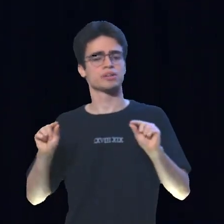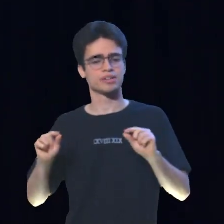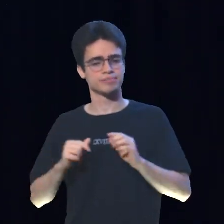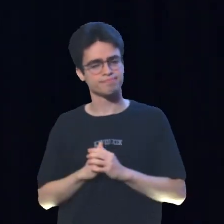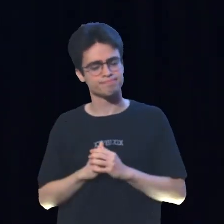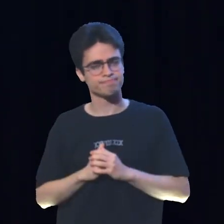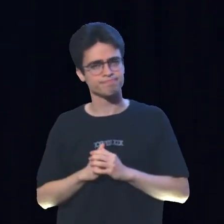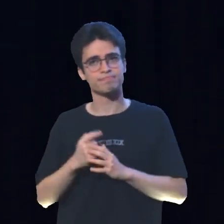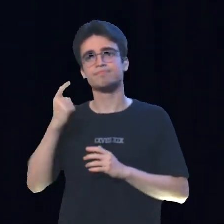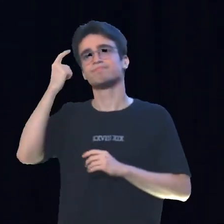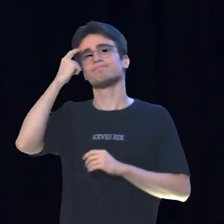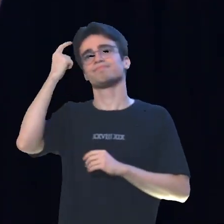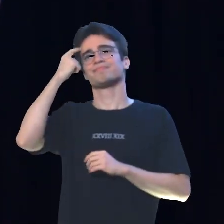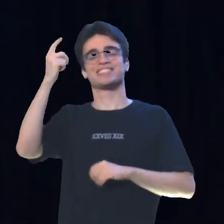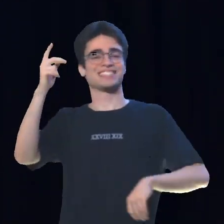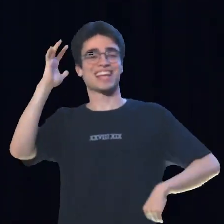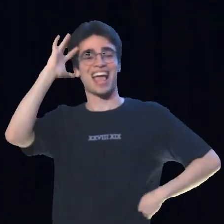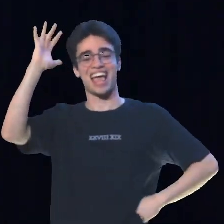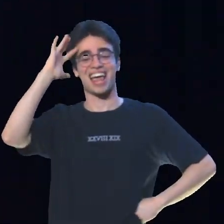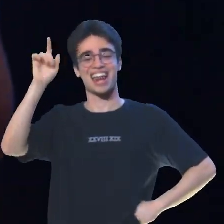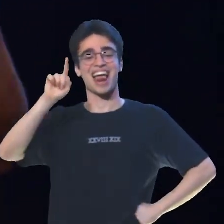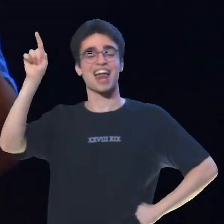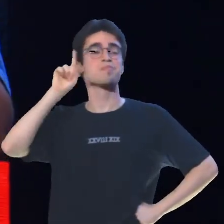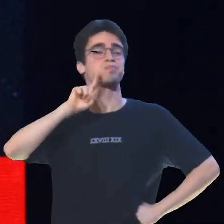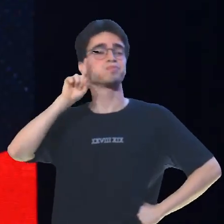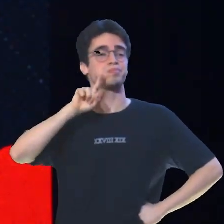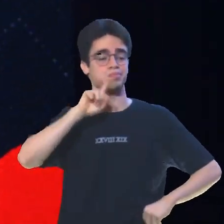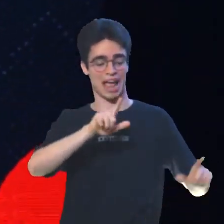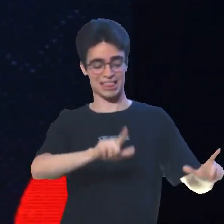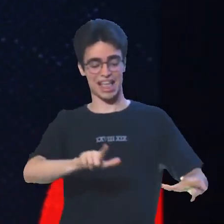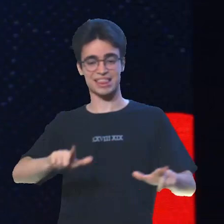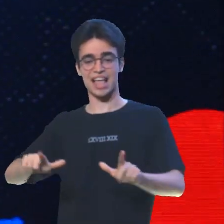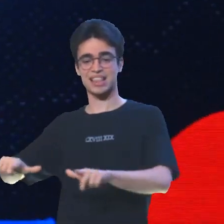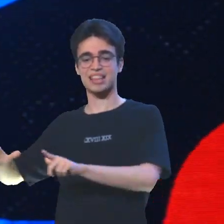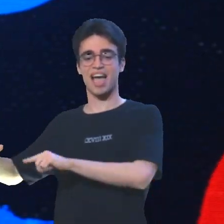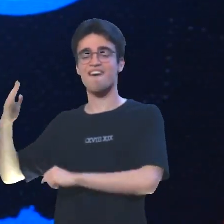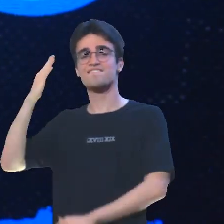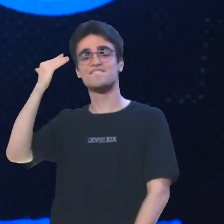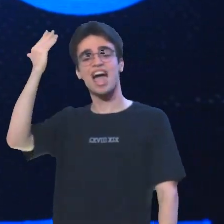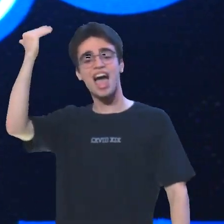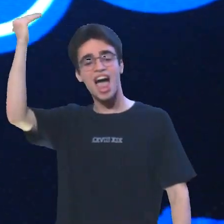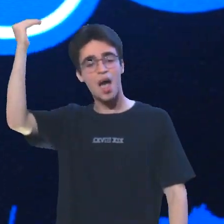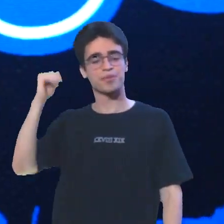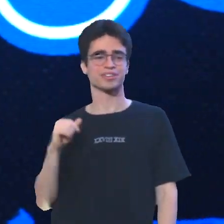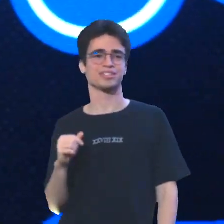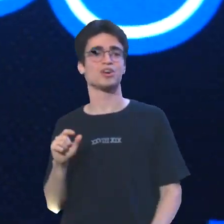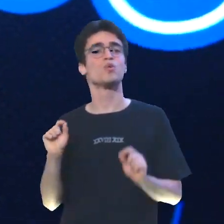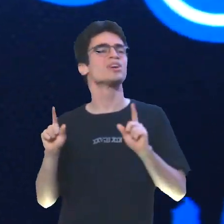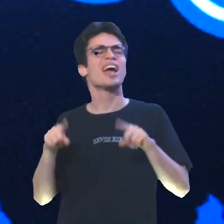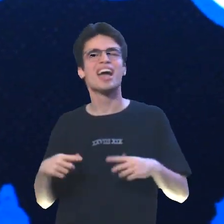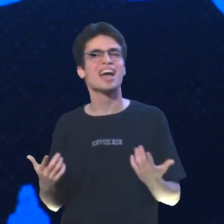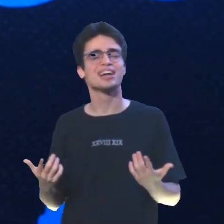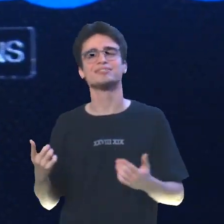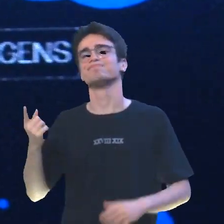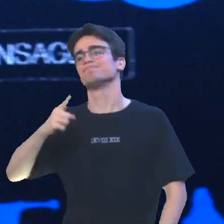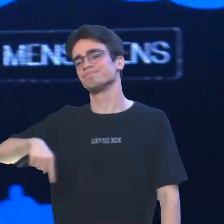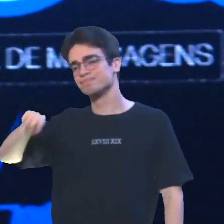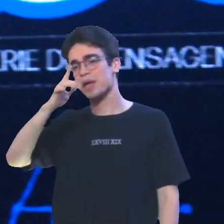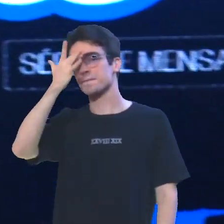Cara, pensa na calçada da fama lá. São os caras que agradaram o Senhor.